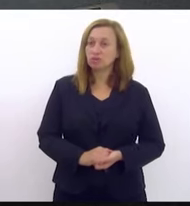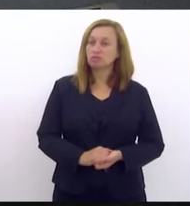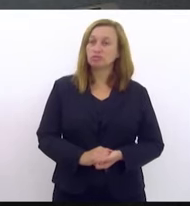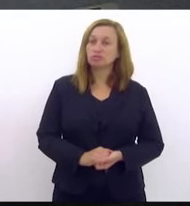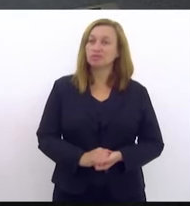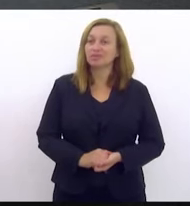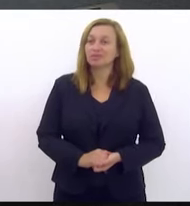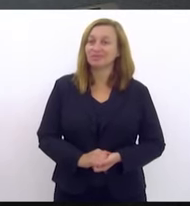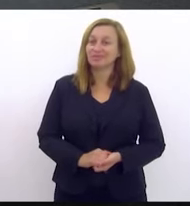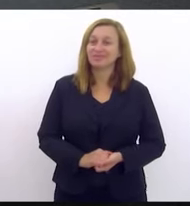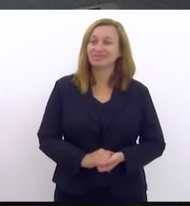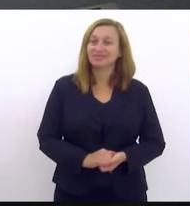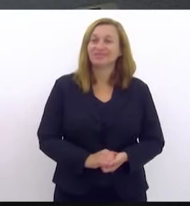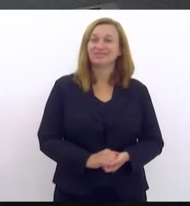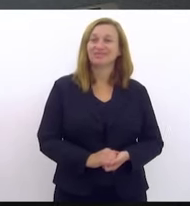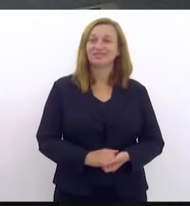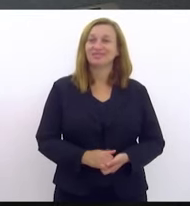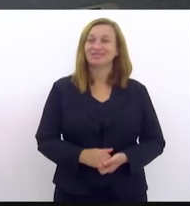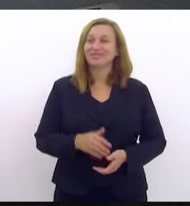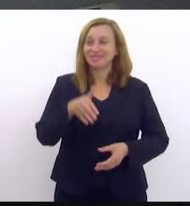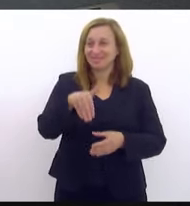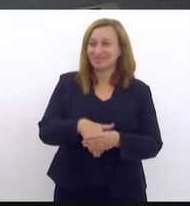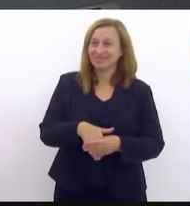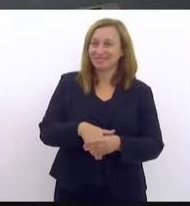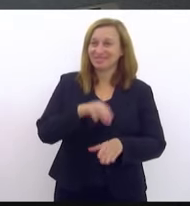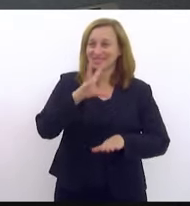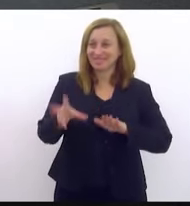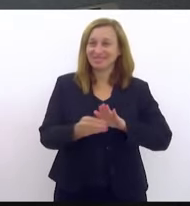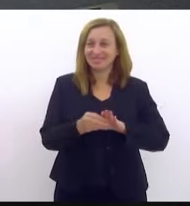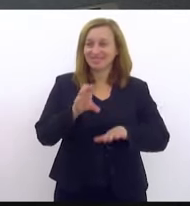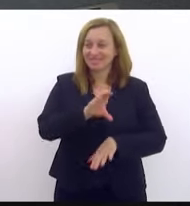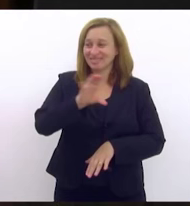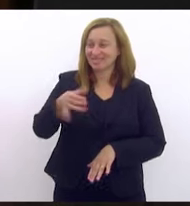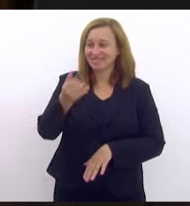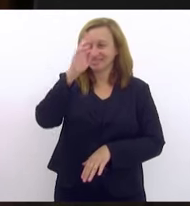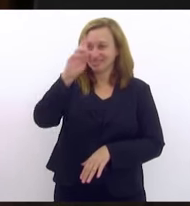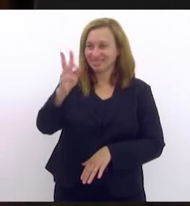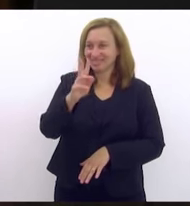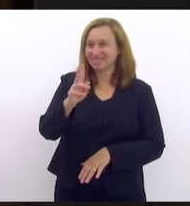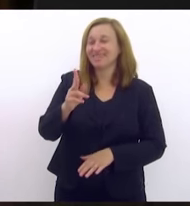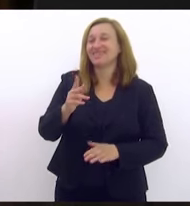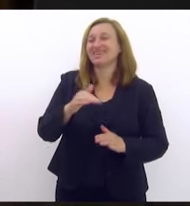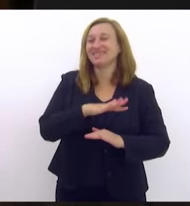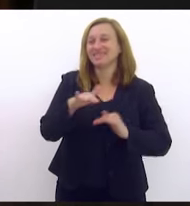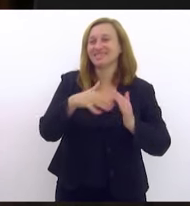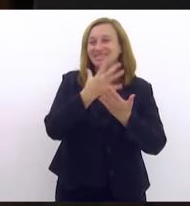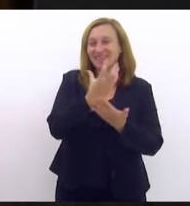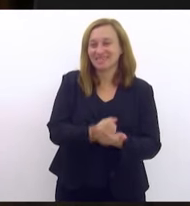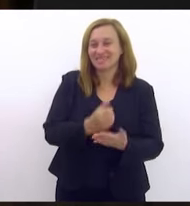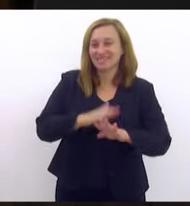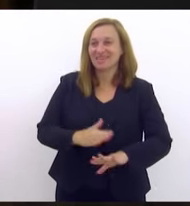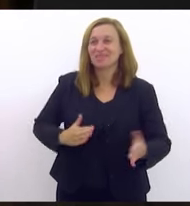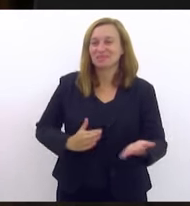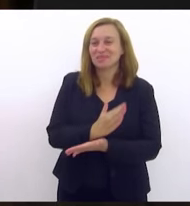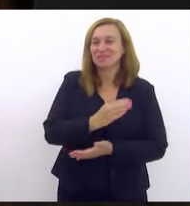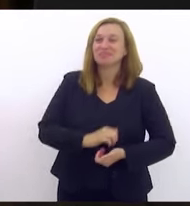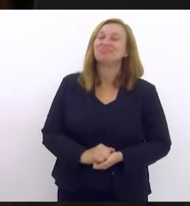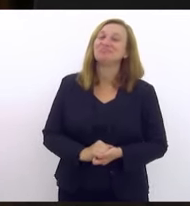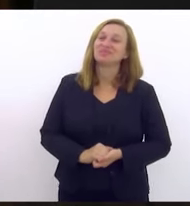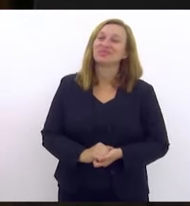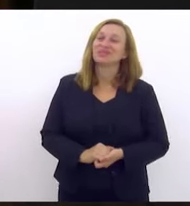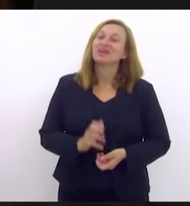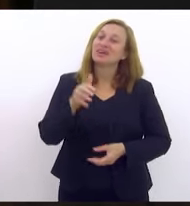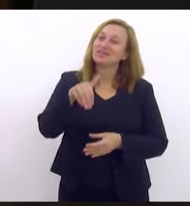Os pareceres emitidos em votação às emendas da CCJ. Os senhores que aprovam, permaneçam como estão. Aprovado.